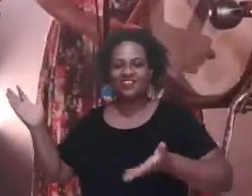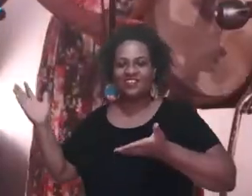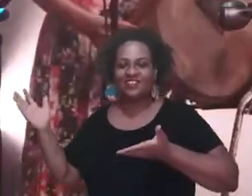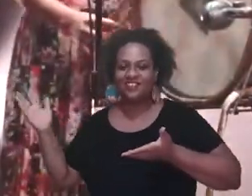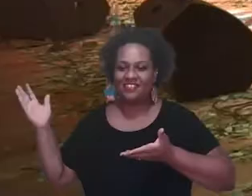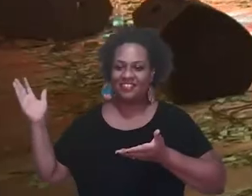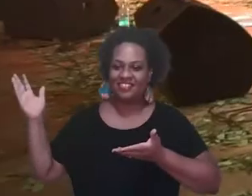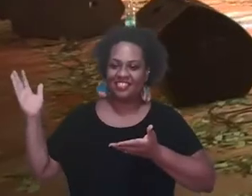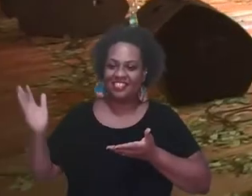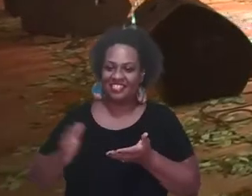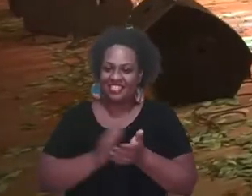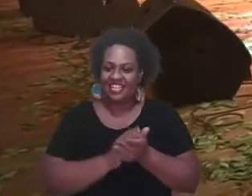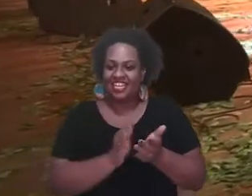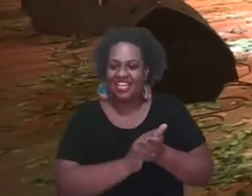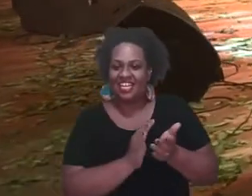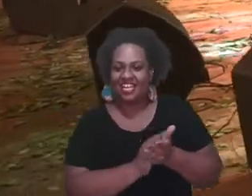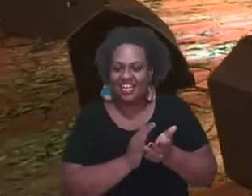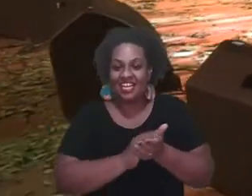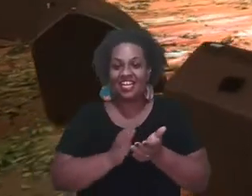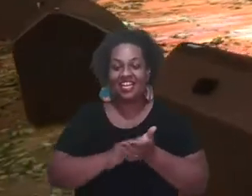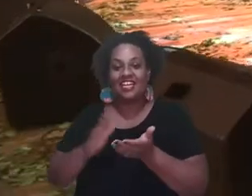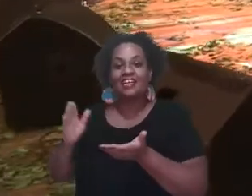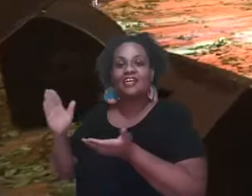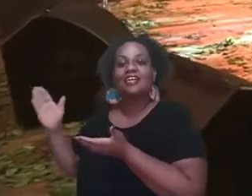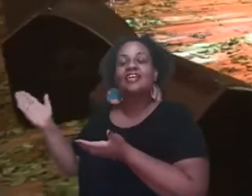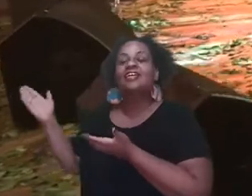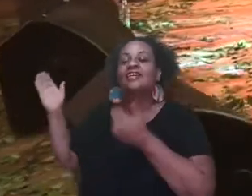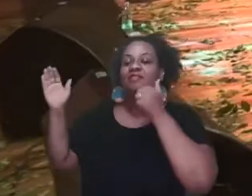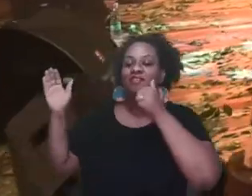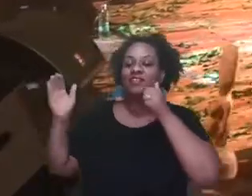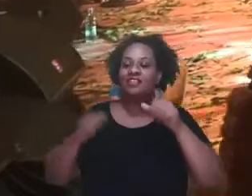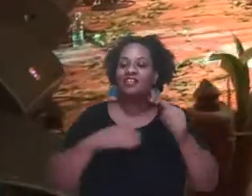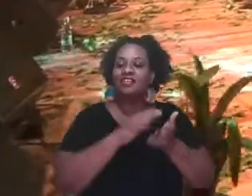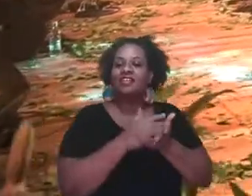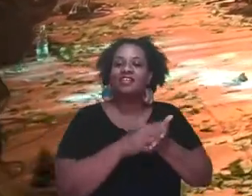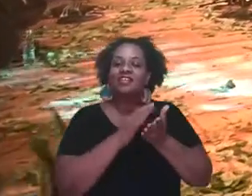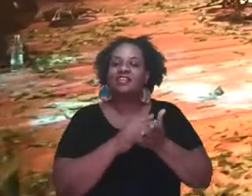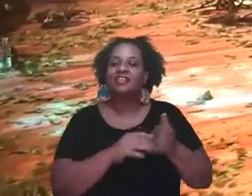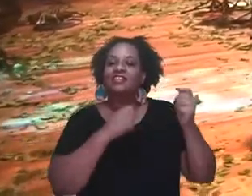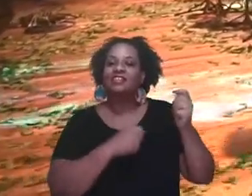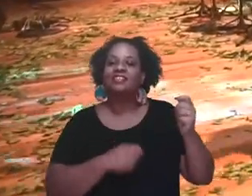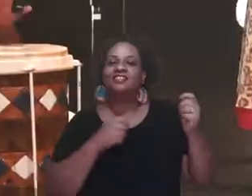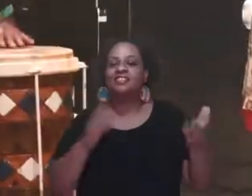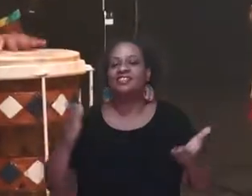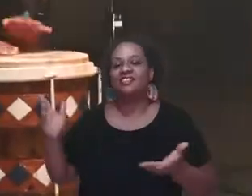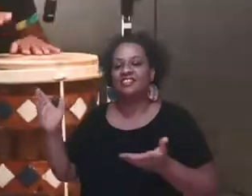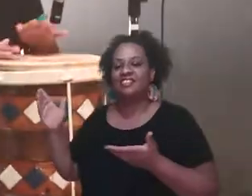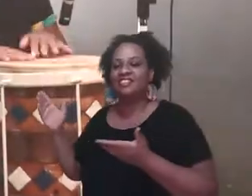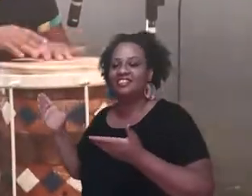você Marquinho tá você ouvir em Pau pandeiro casar